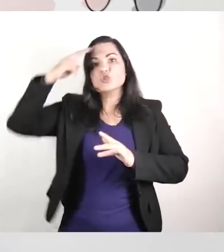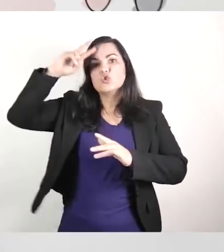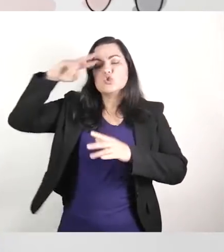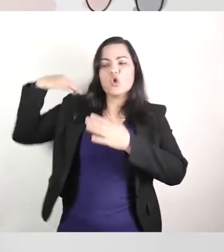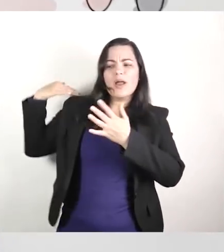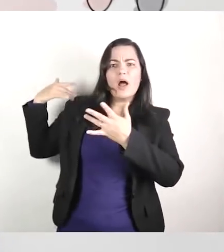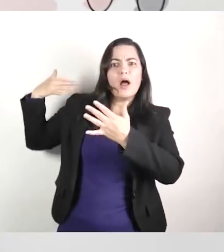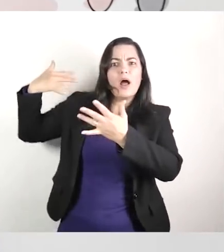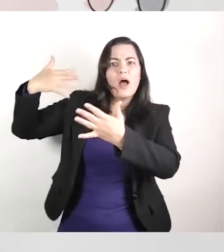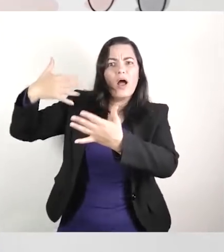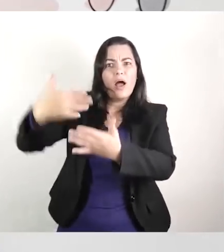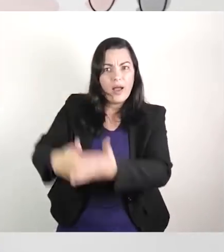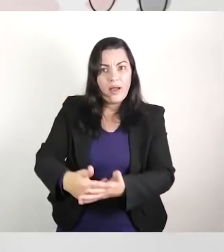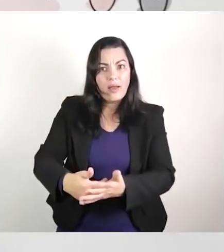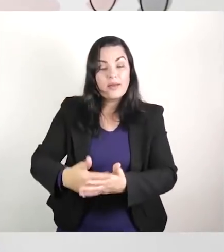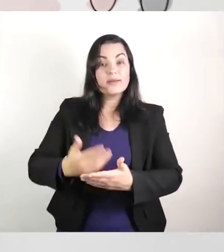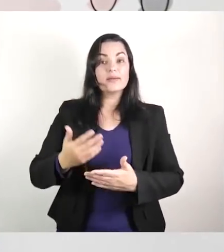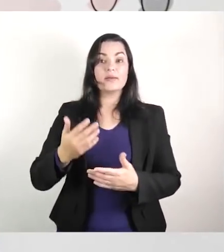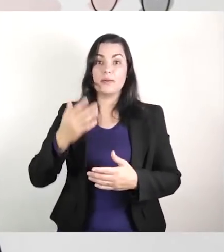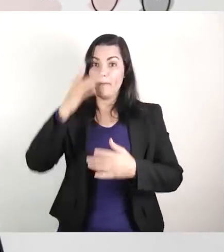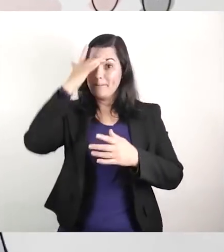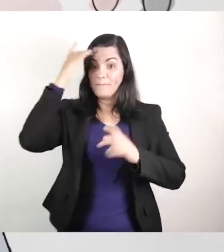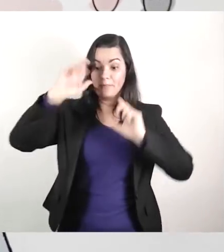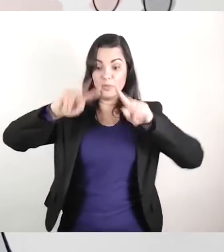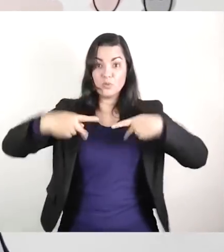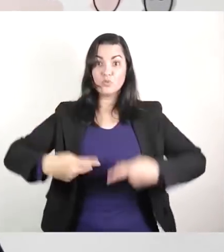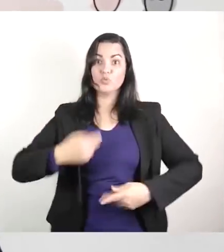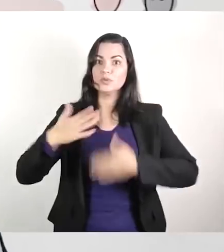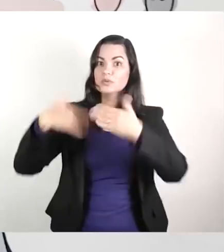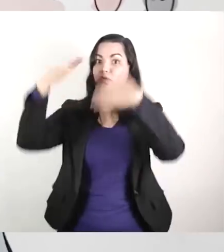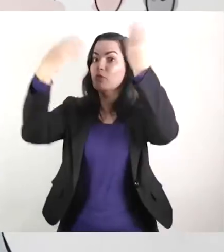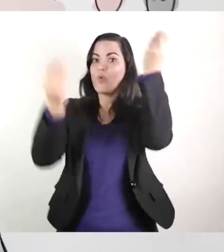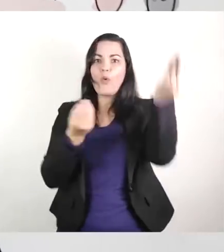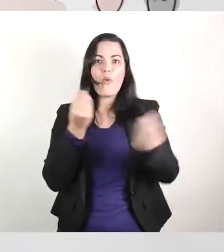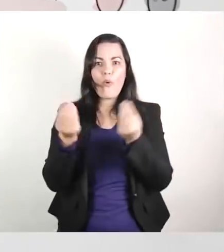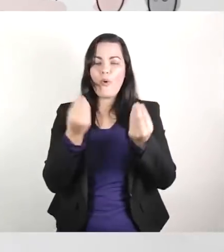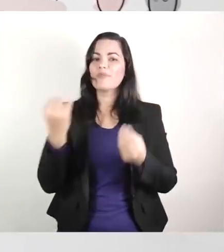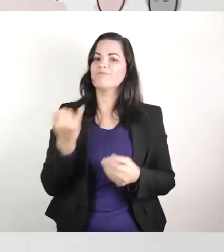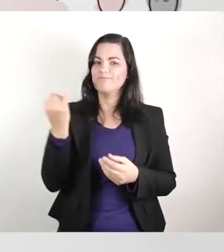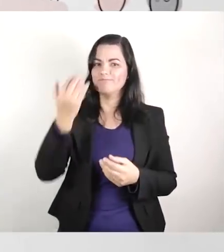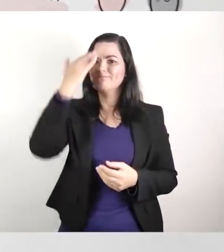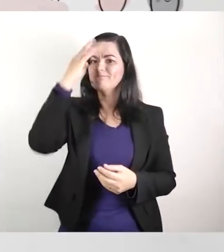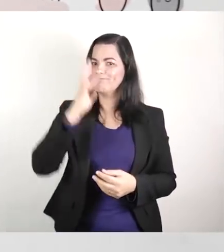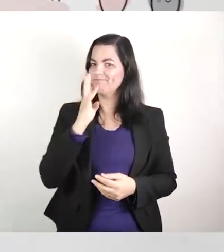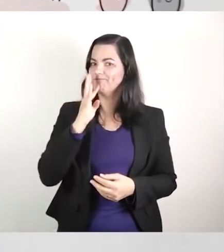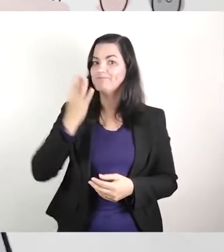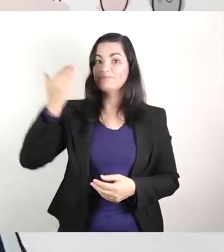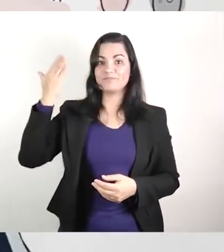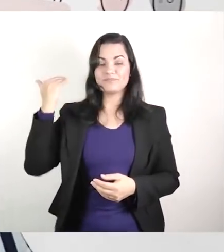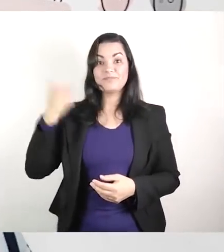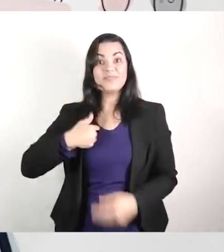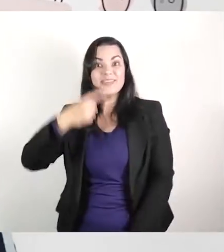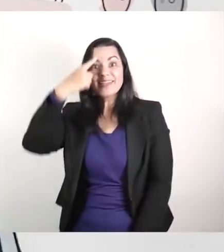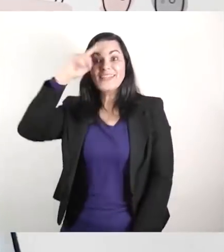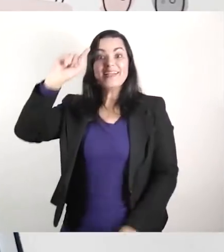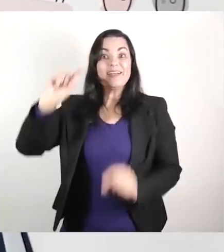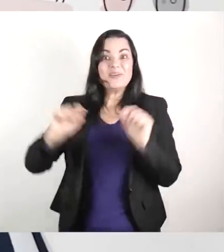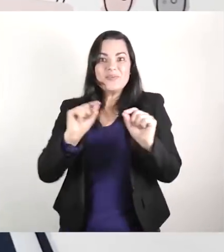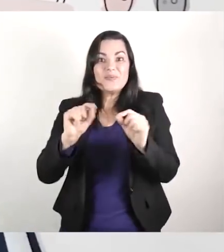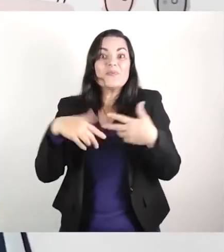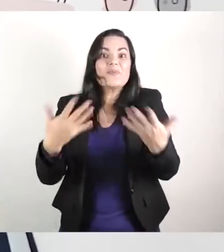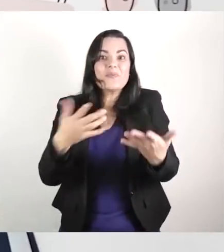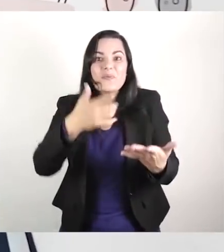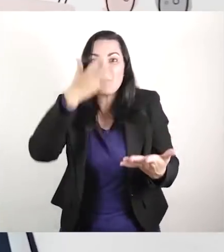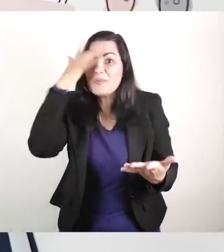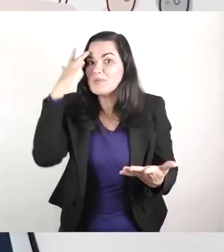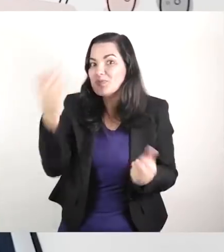de desenvolvimento humano. Eu tive uma ideia. Quem gostaria de ir passear comigo